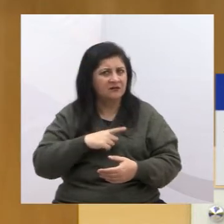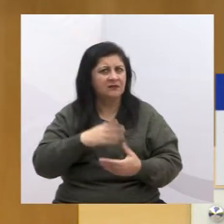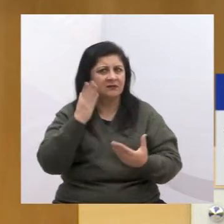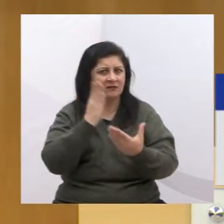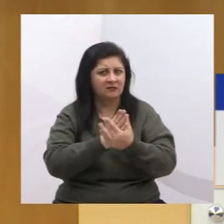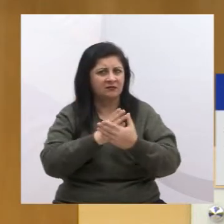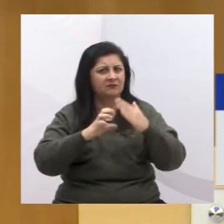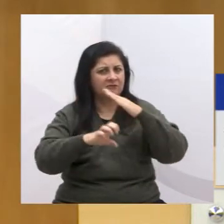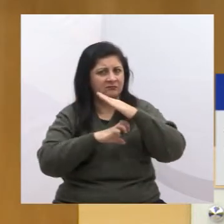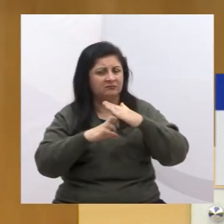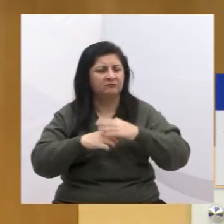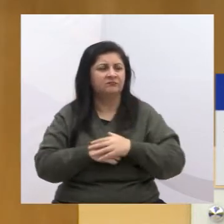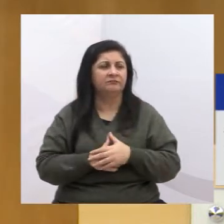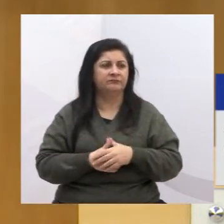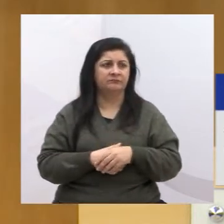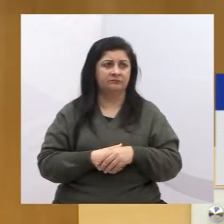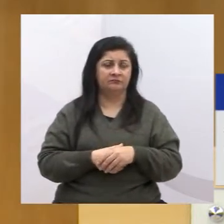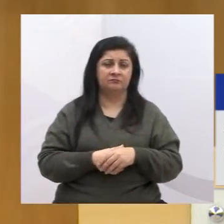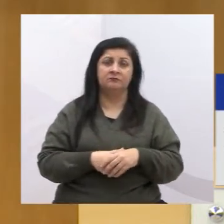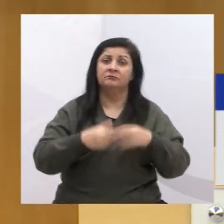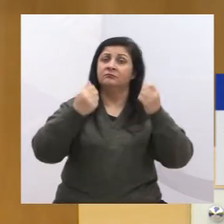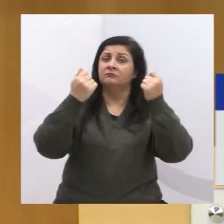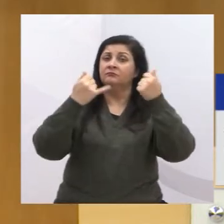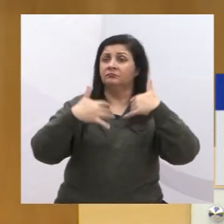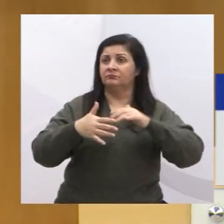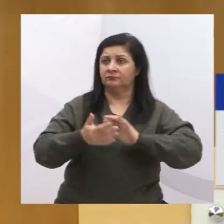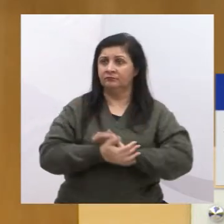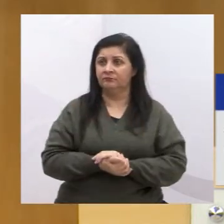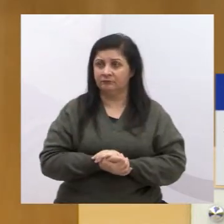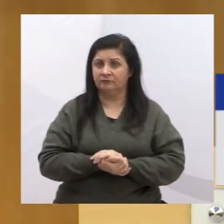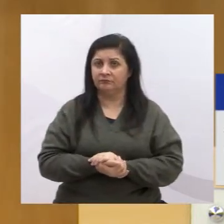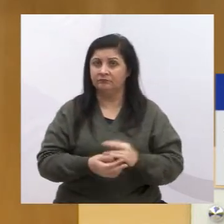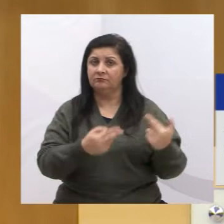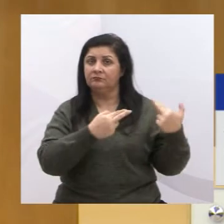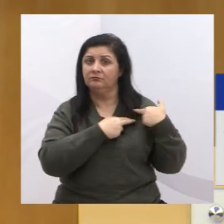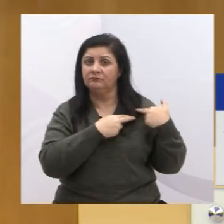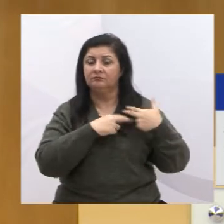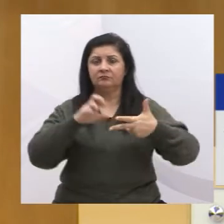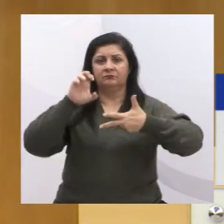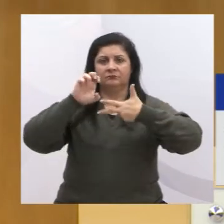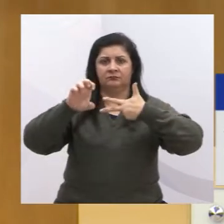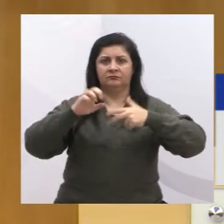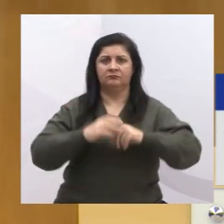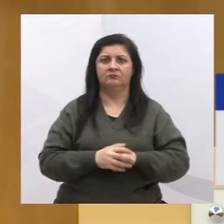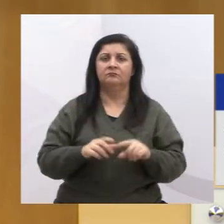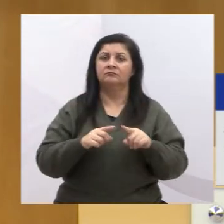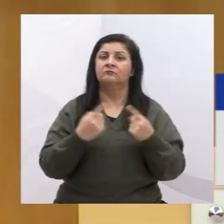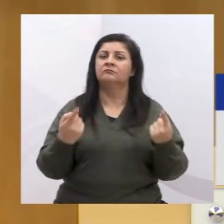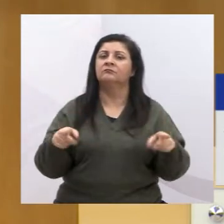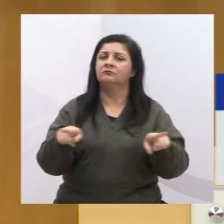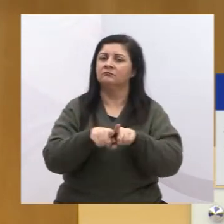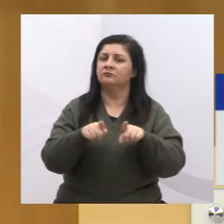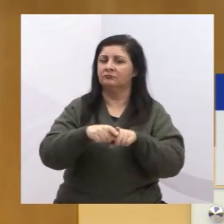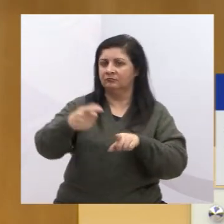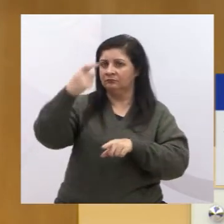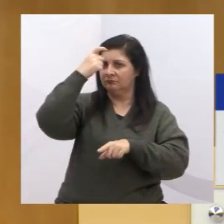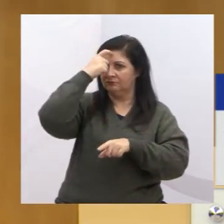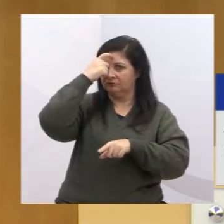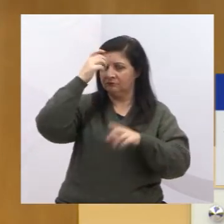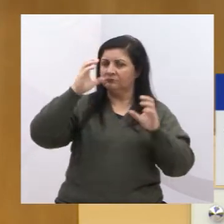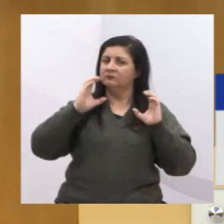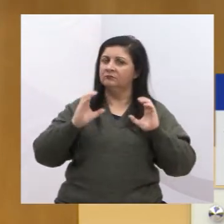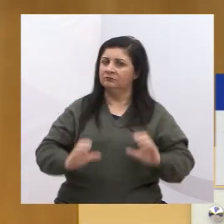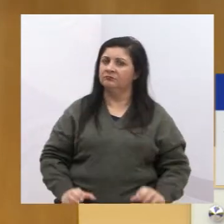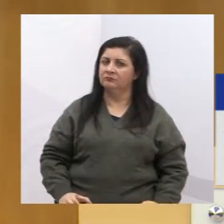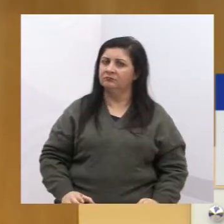da Ambiental. E dizer o seguinte, que é a responsabilidade do poder público, mas é também a consciência do cidadão.